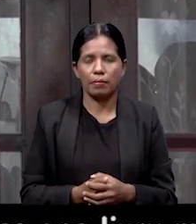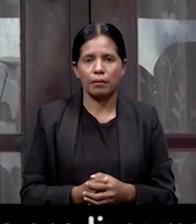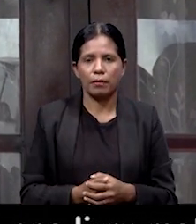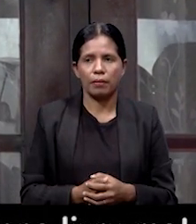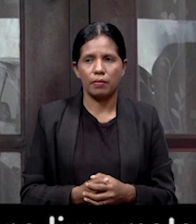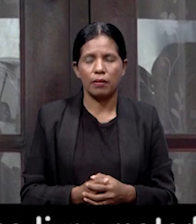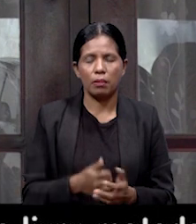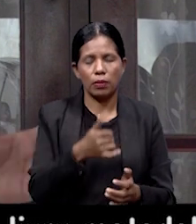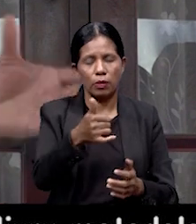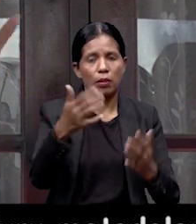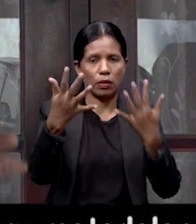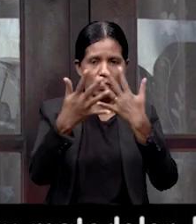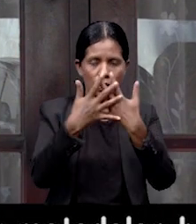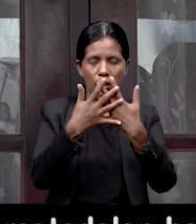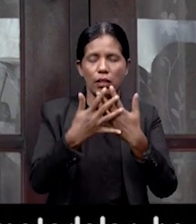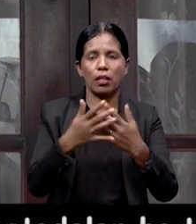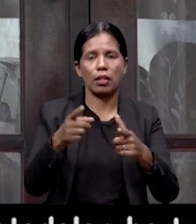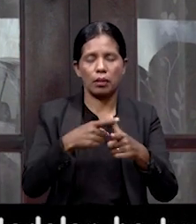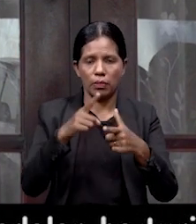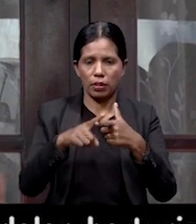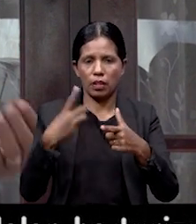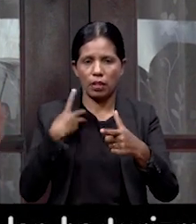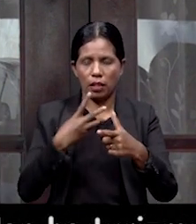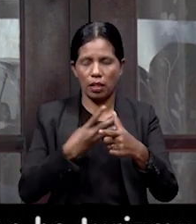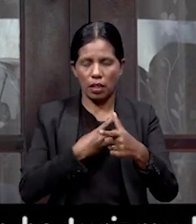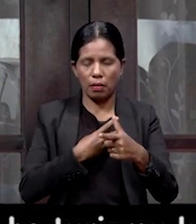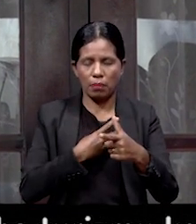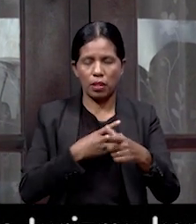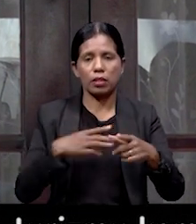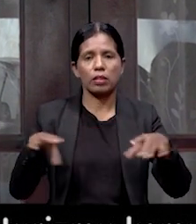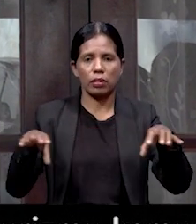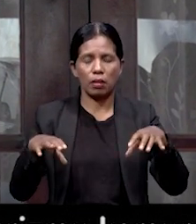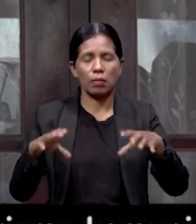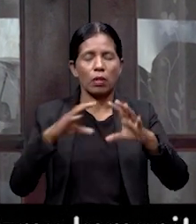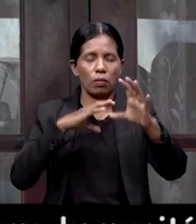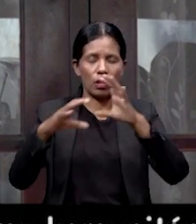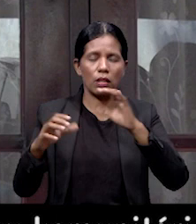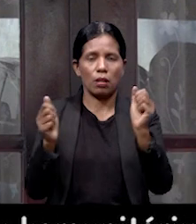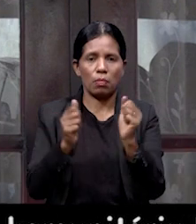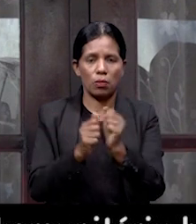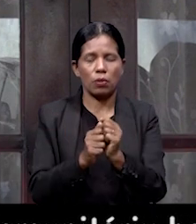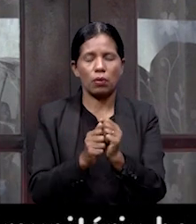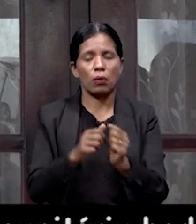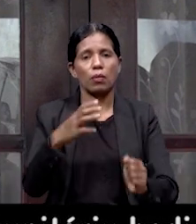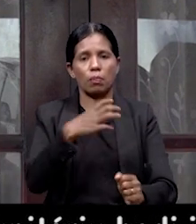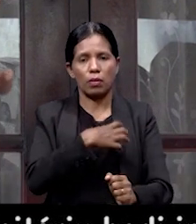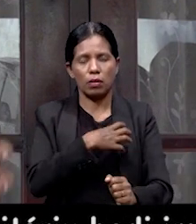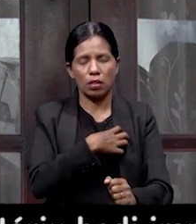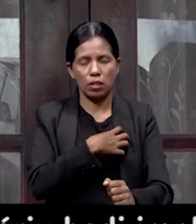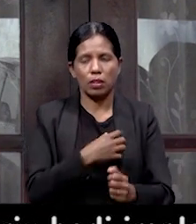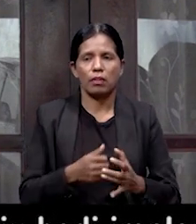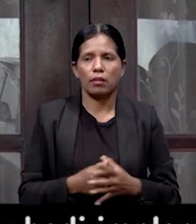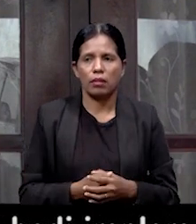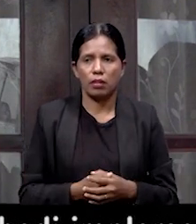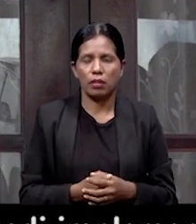ia cadeia, pois a mi contato correndo mal na falha situação nida né. Então ia COVID nene nia